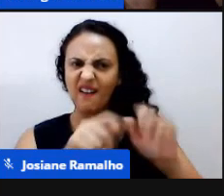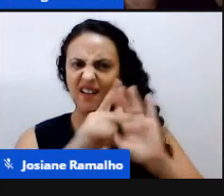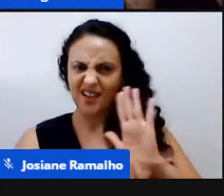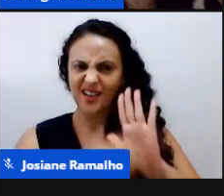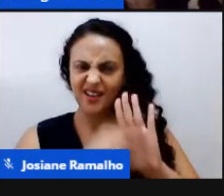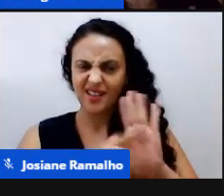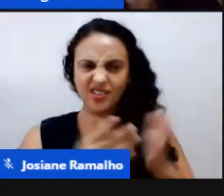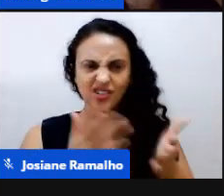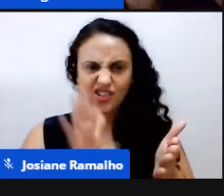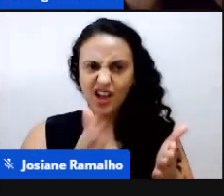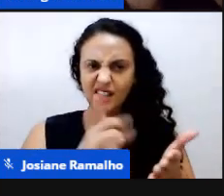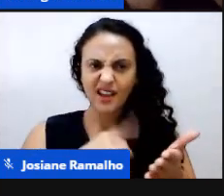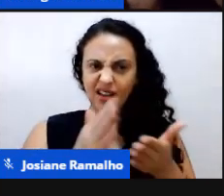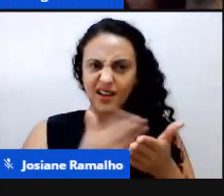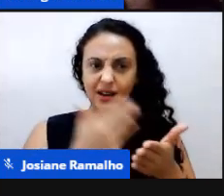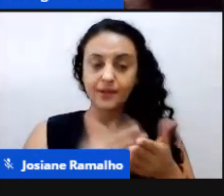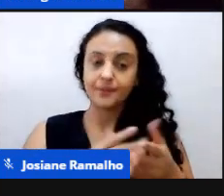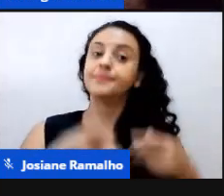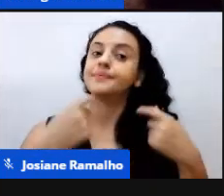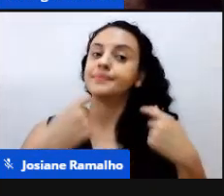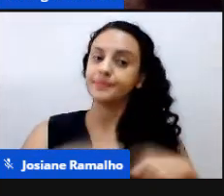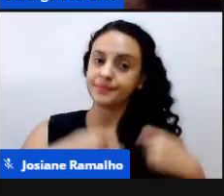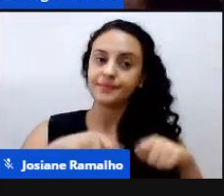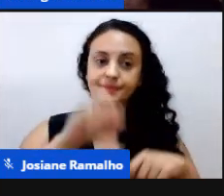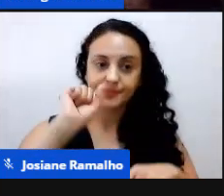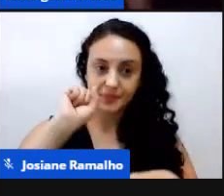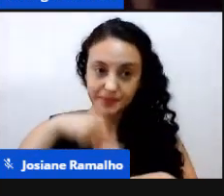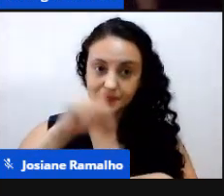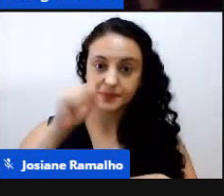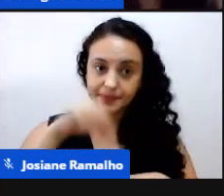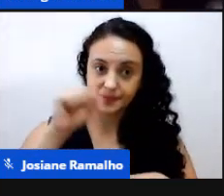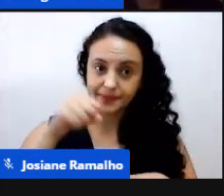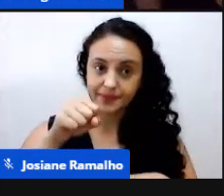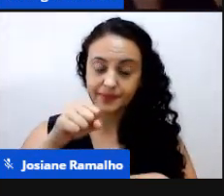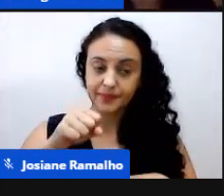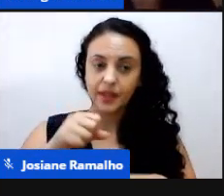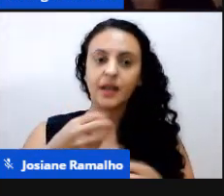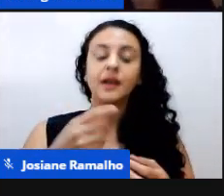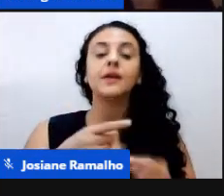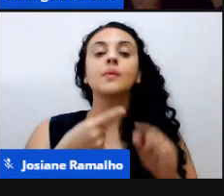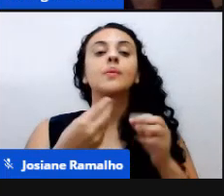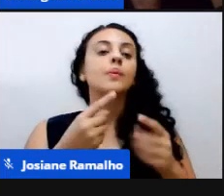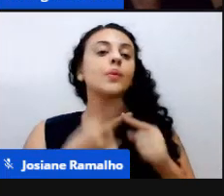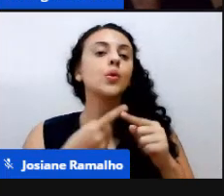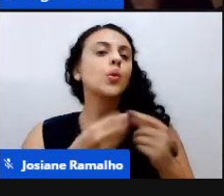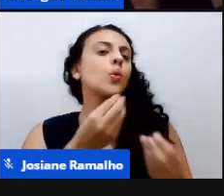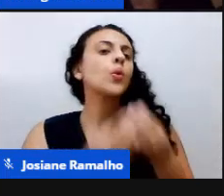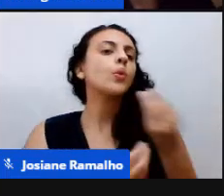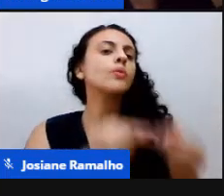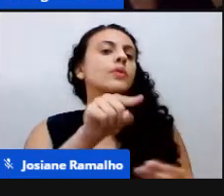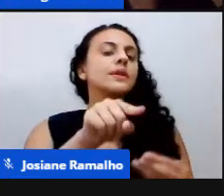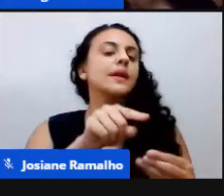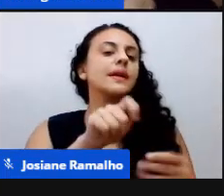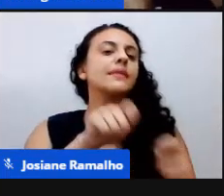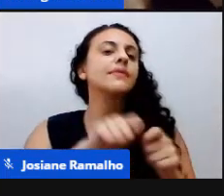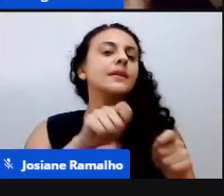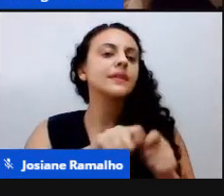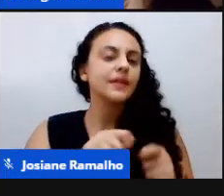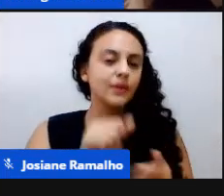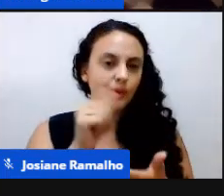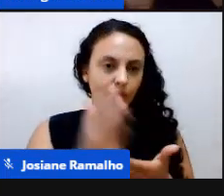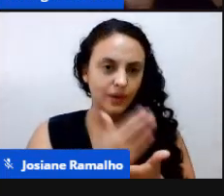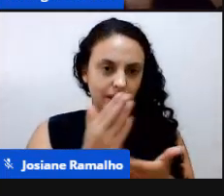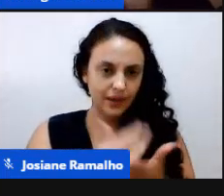está fazendo, como você está fazendo. O caderno está lá, mas como você está fazendo esse caderno? Você está mandando